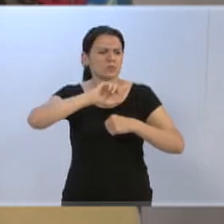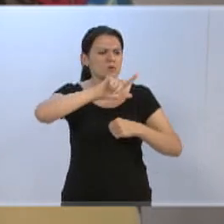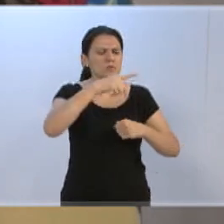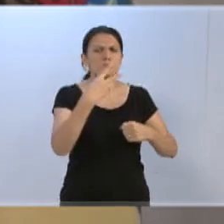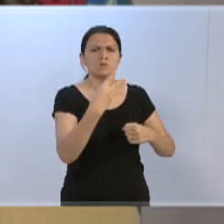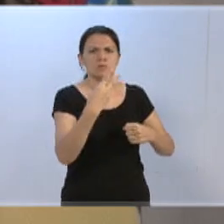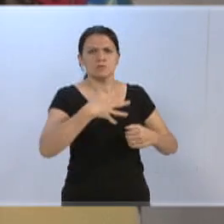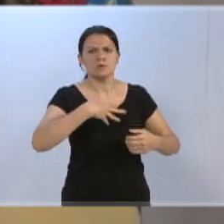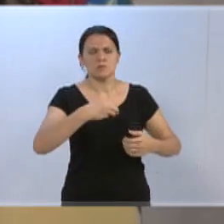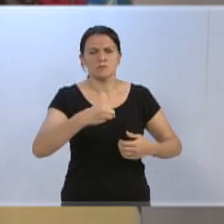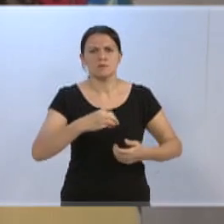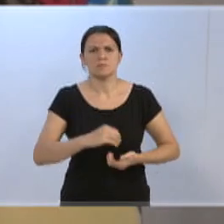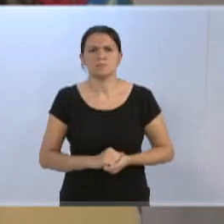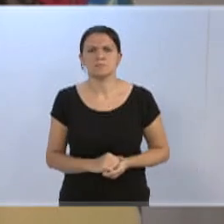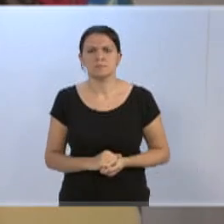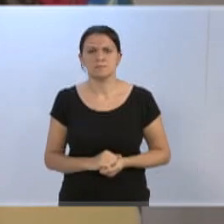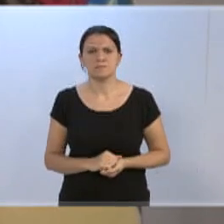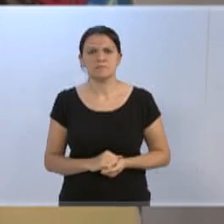2.